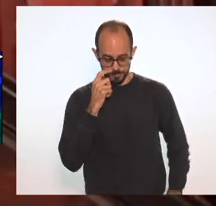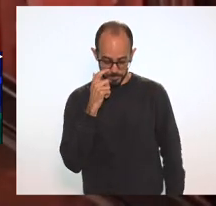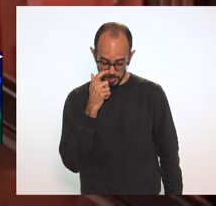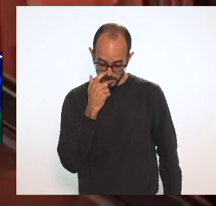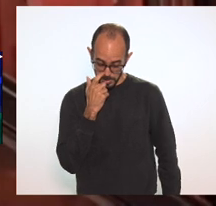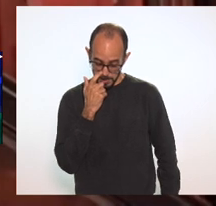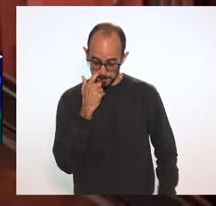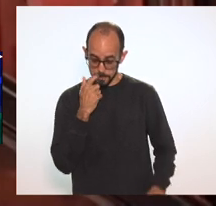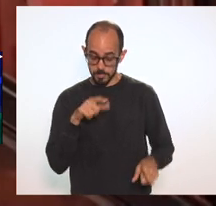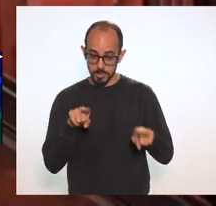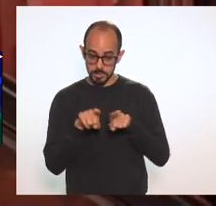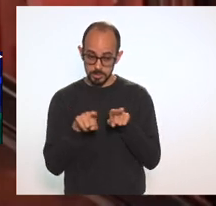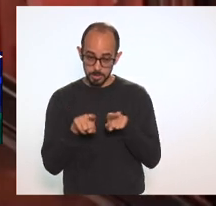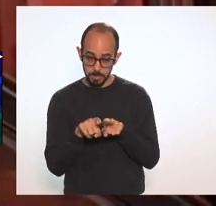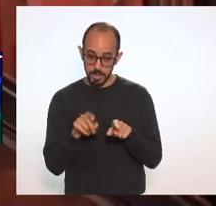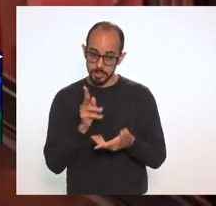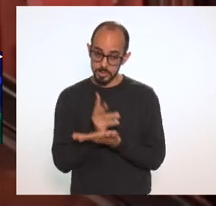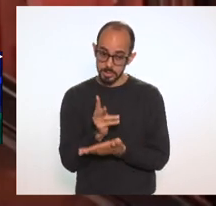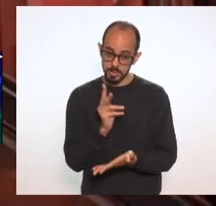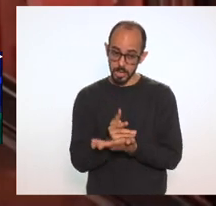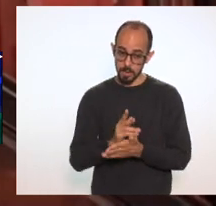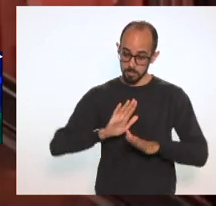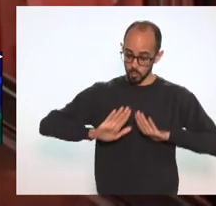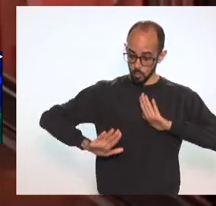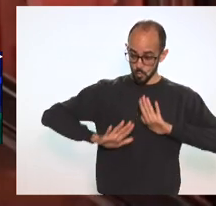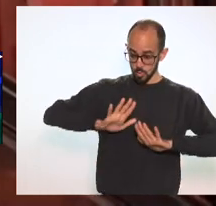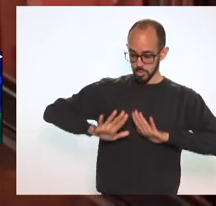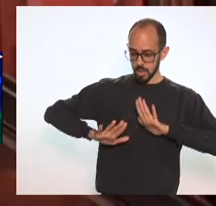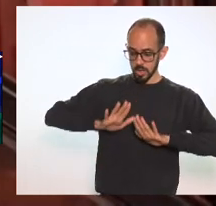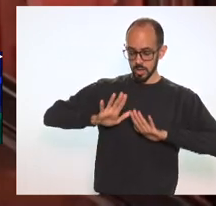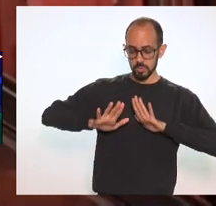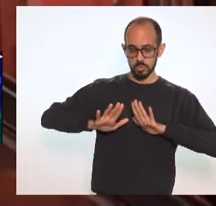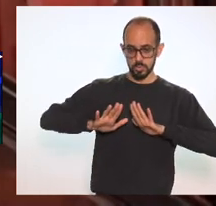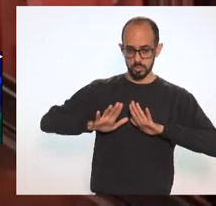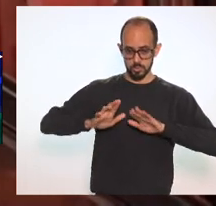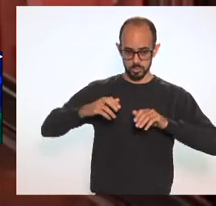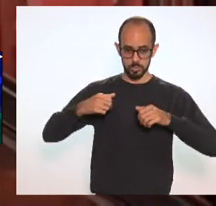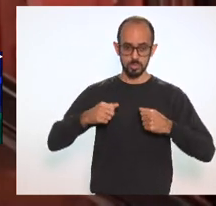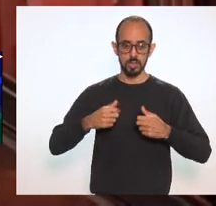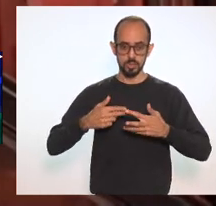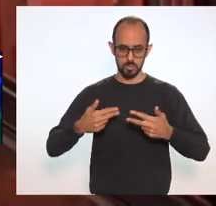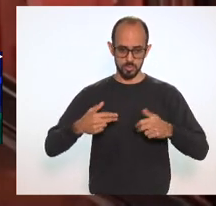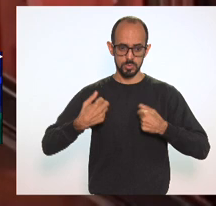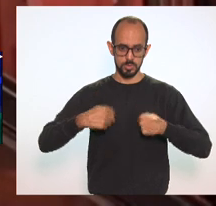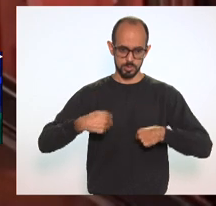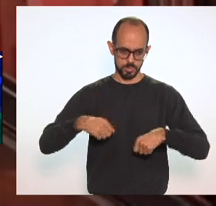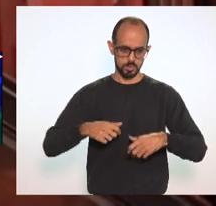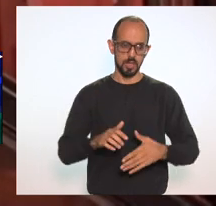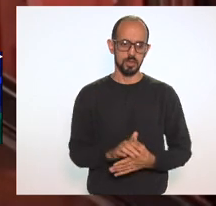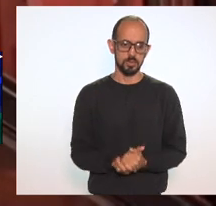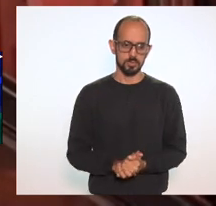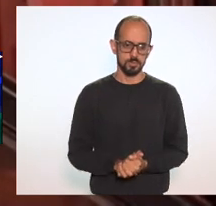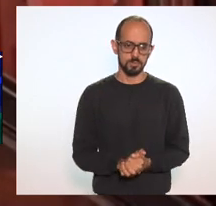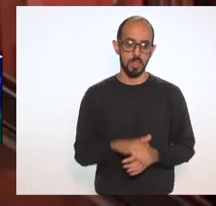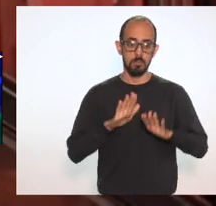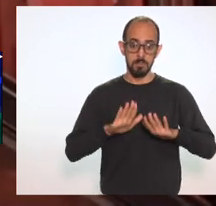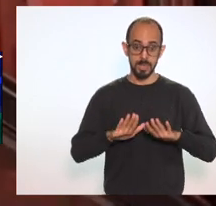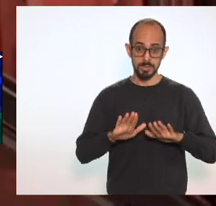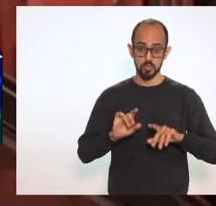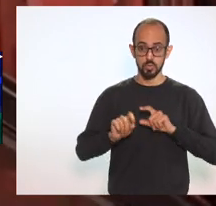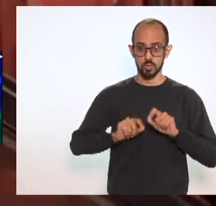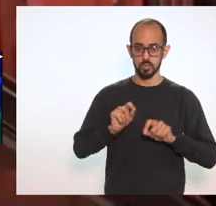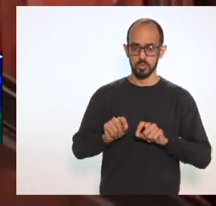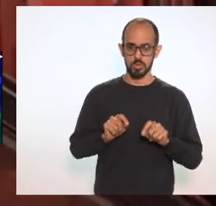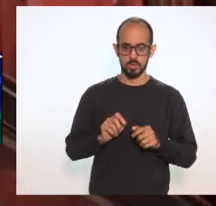tomando sempre cuidado né tomando todas as precauções necessárias saia fato agora